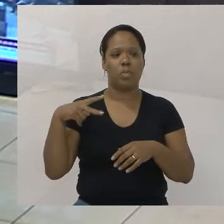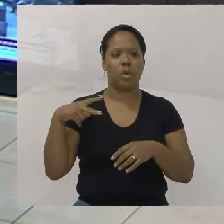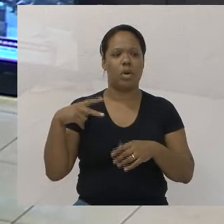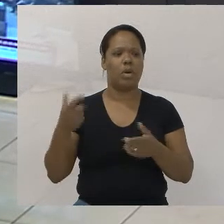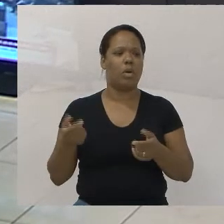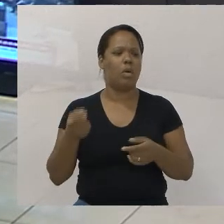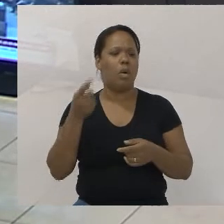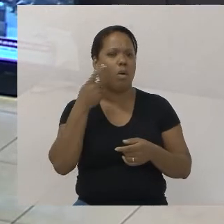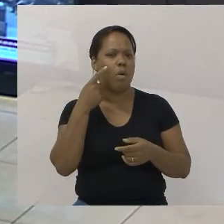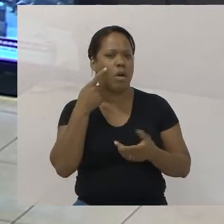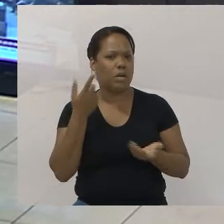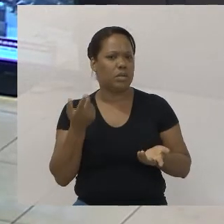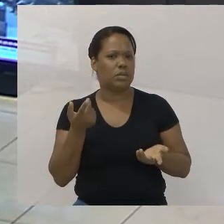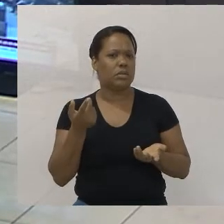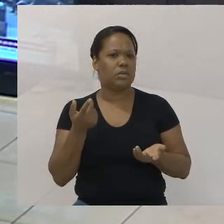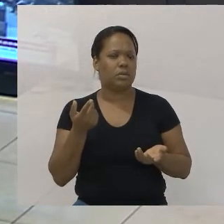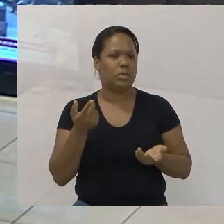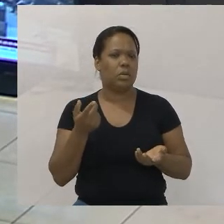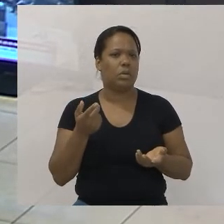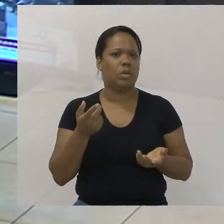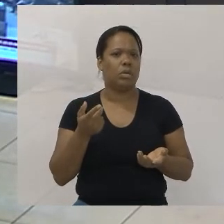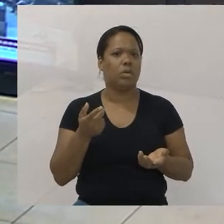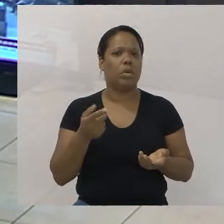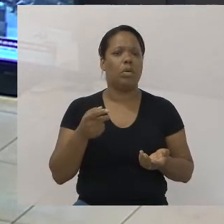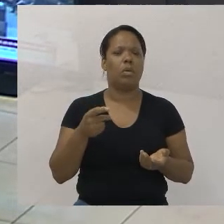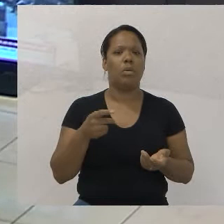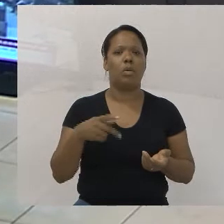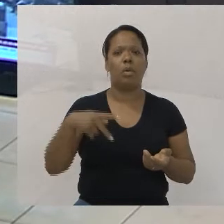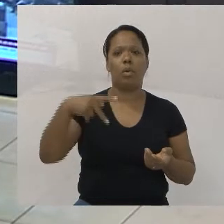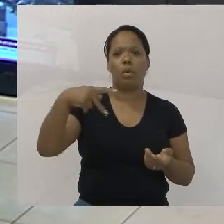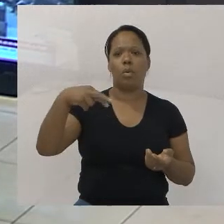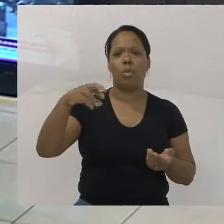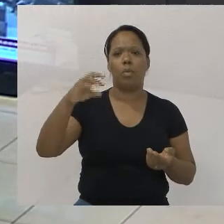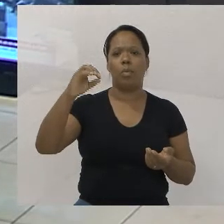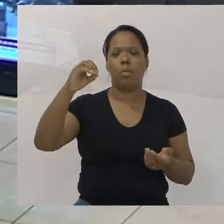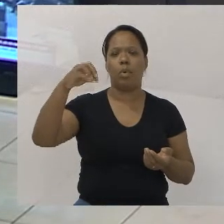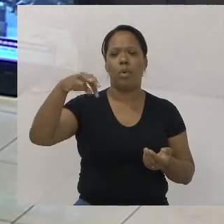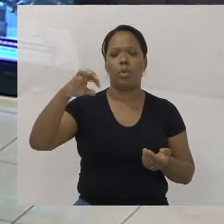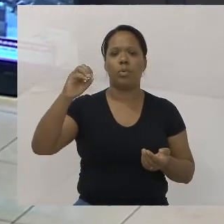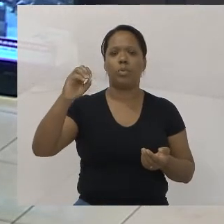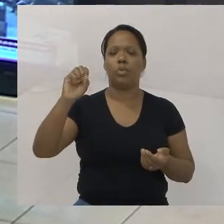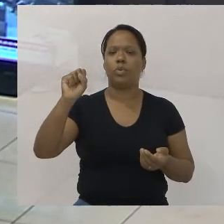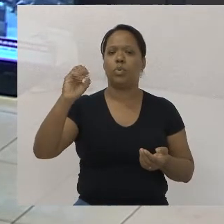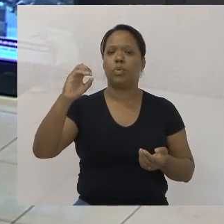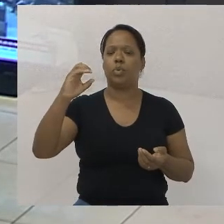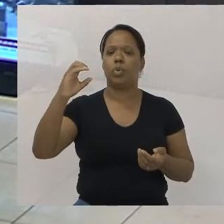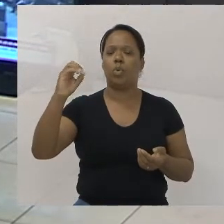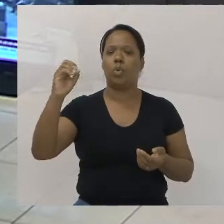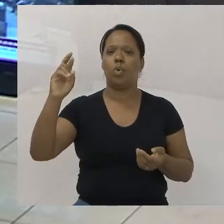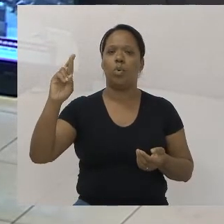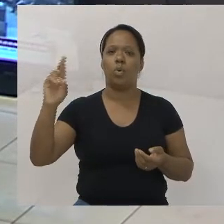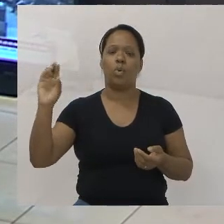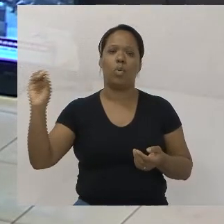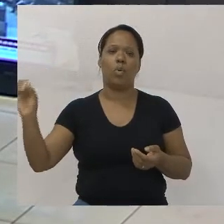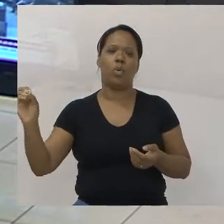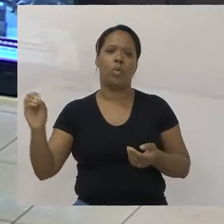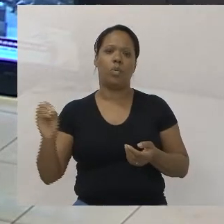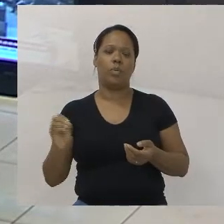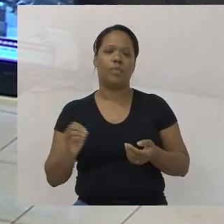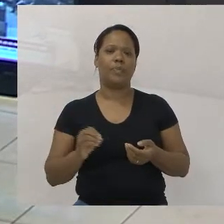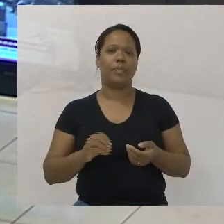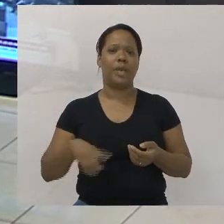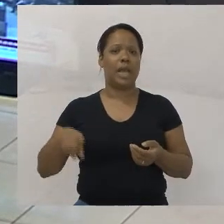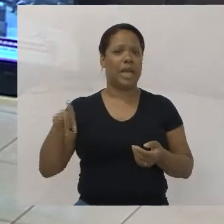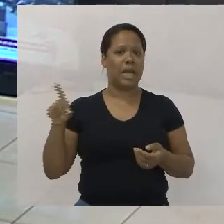transtorno que vai causar pronto socorro que era um é almejava cidade te vai fazer com que essa